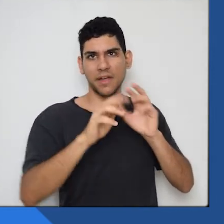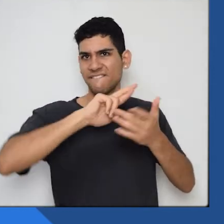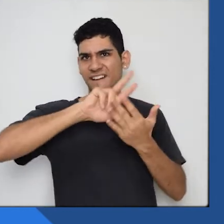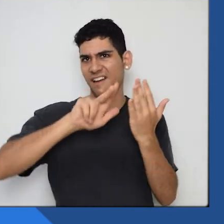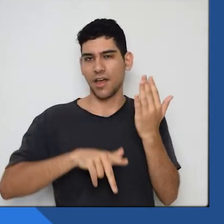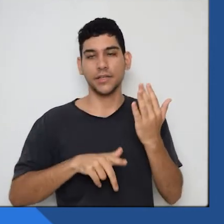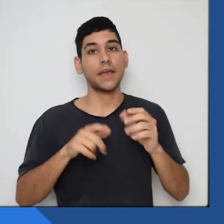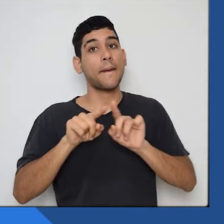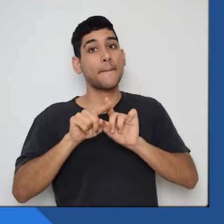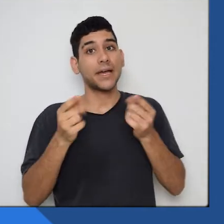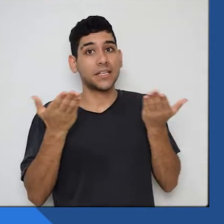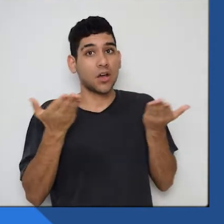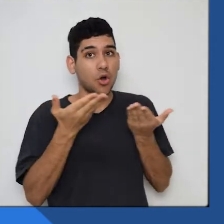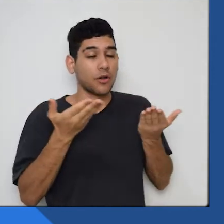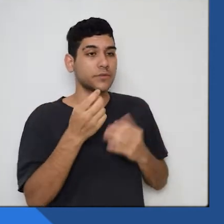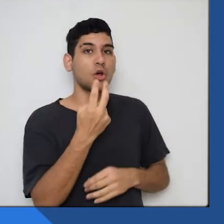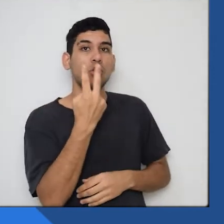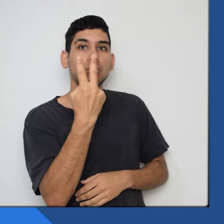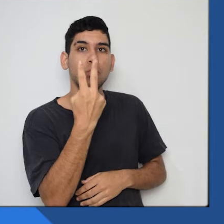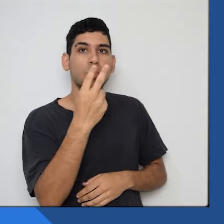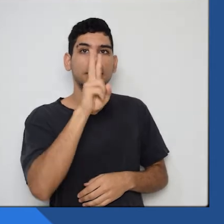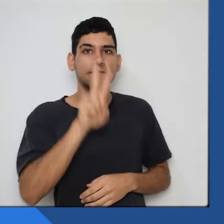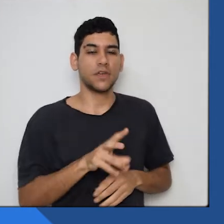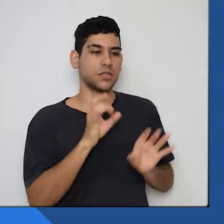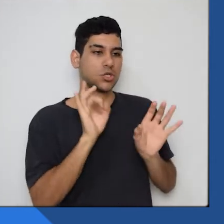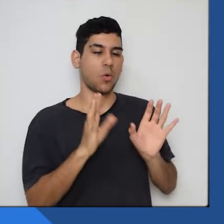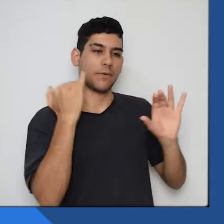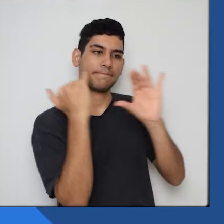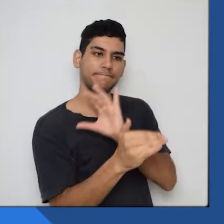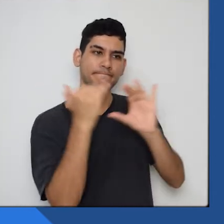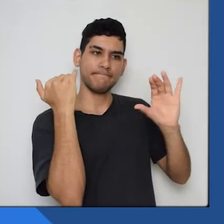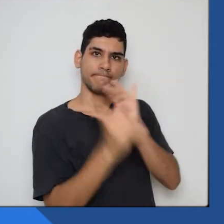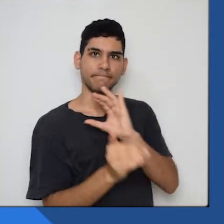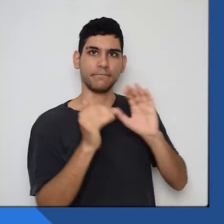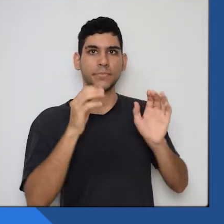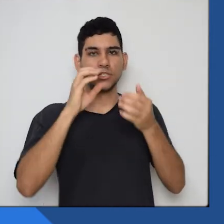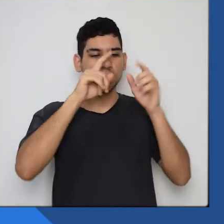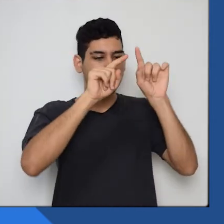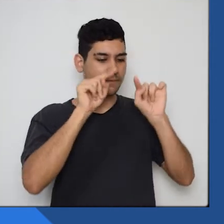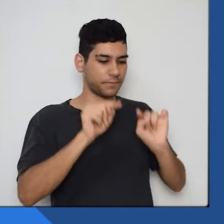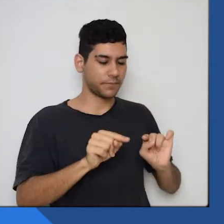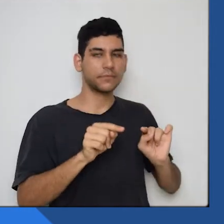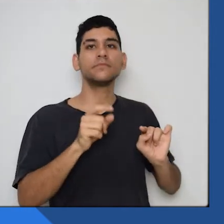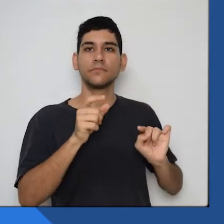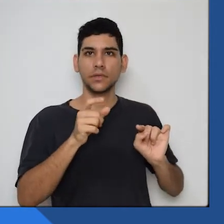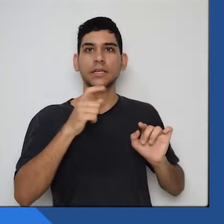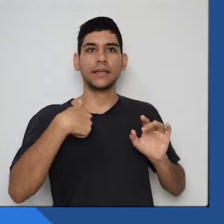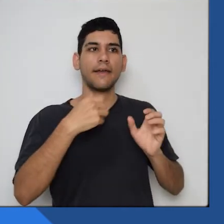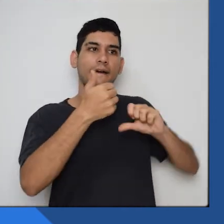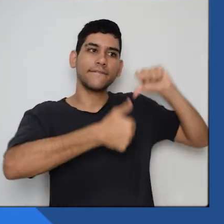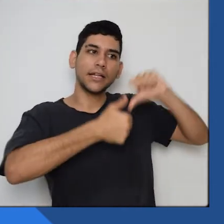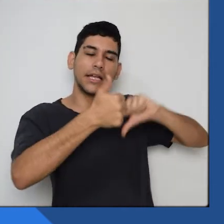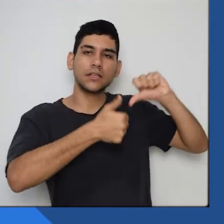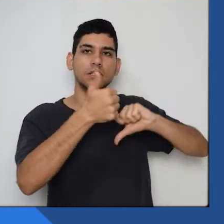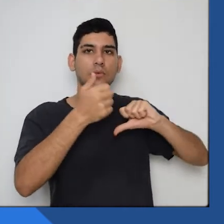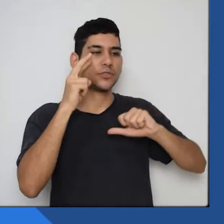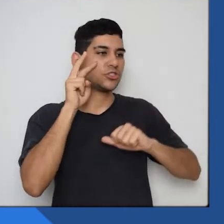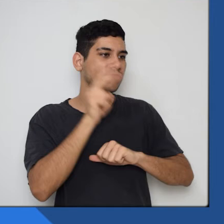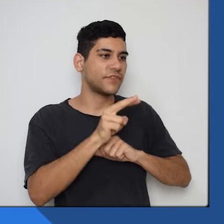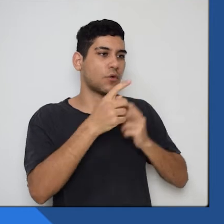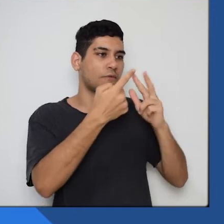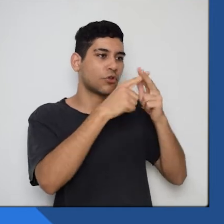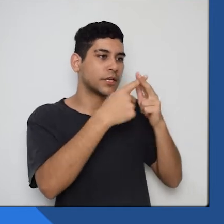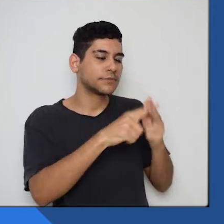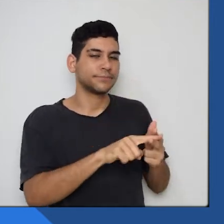colocar 2 tentativas só para eu poder mostrar para vocês essa opção aqui de baixo, que é o método de